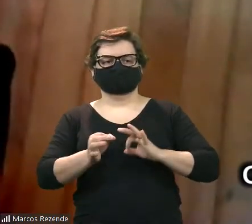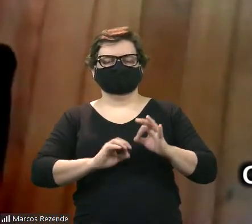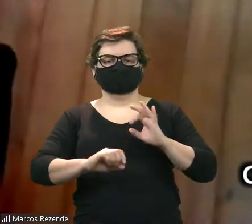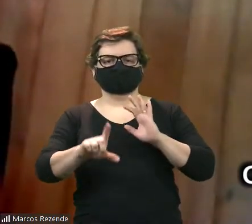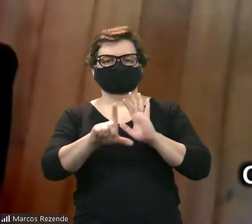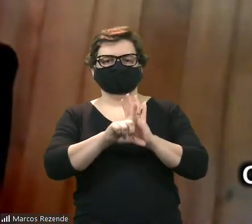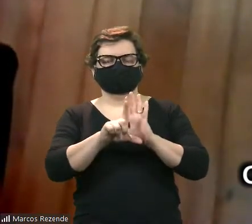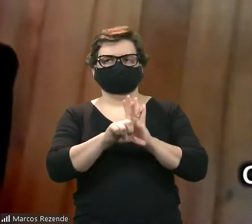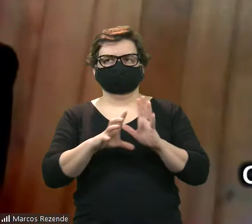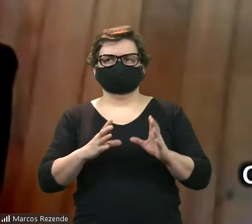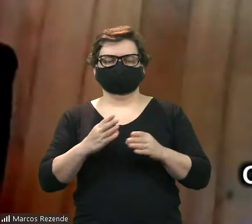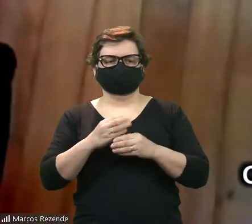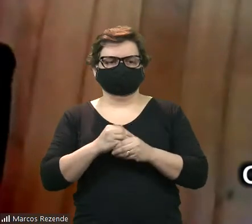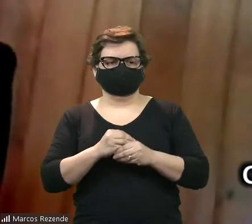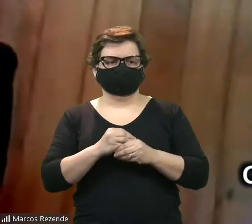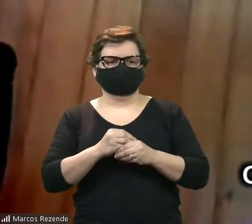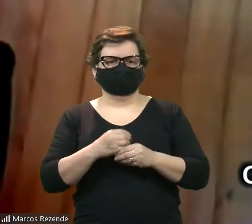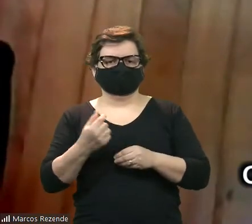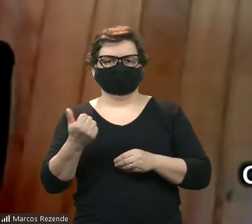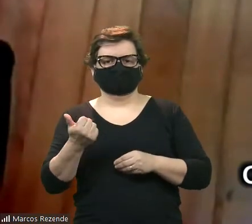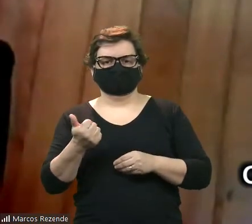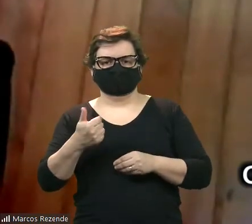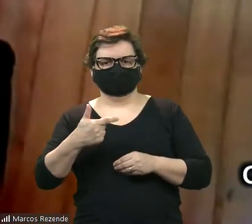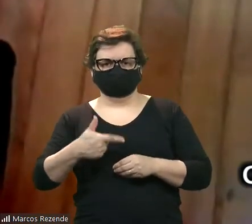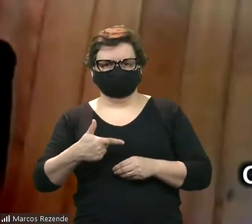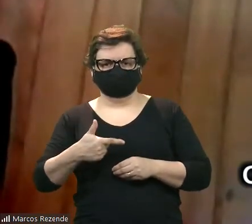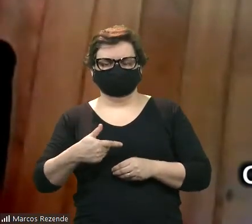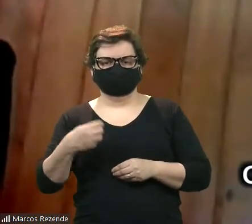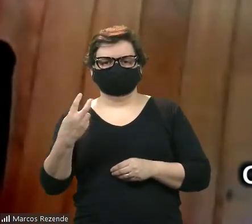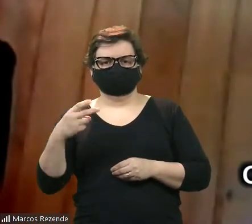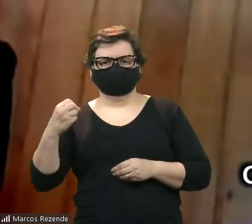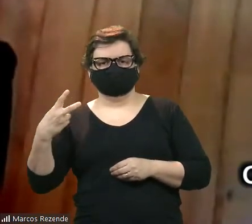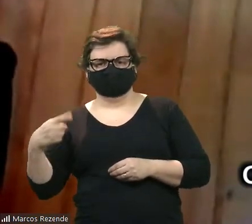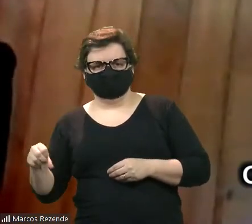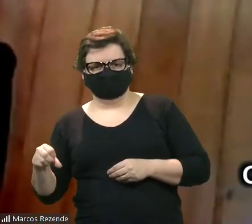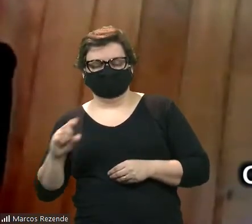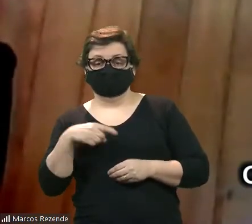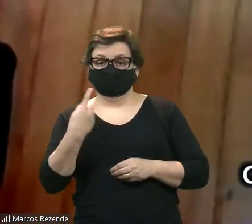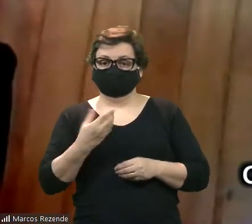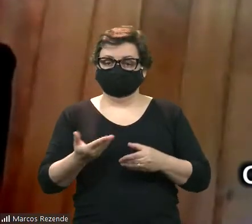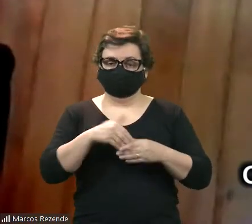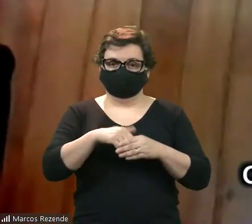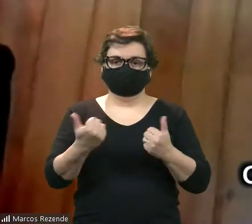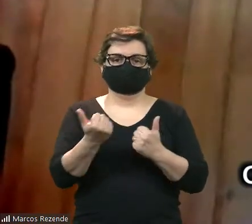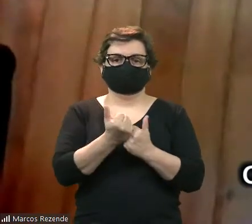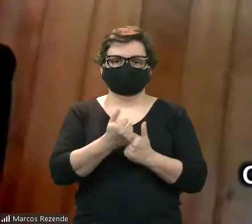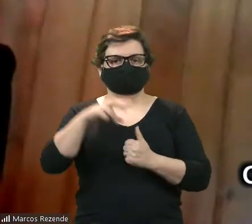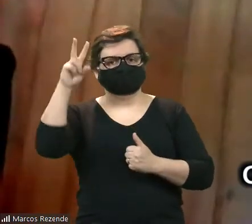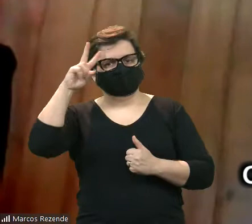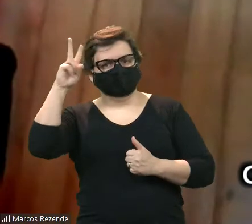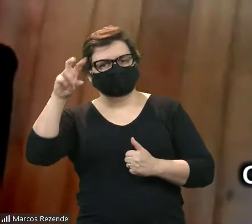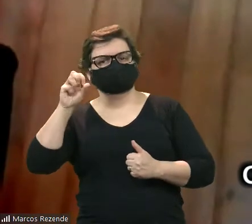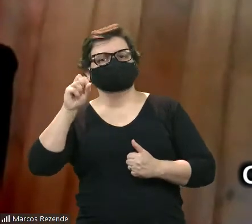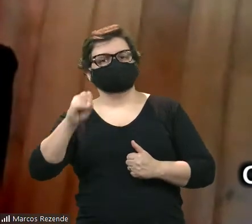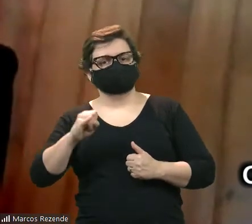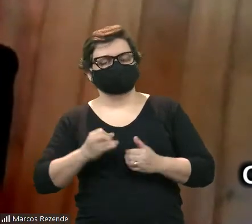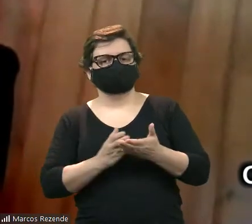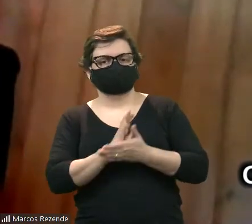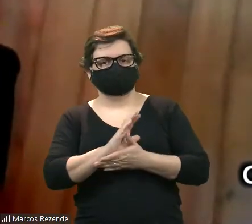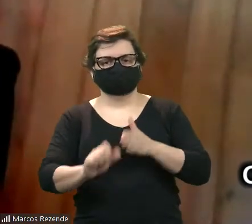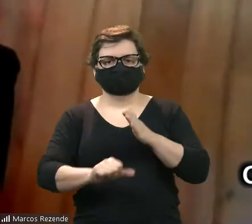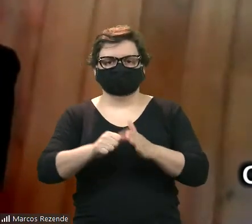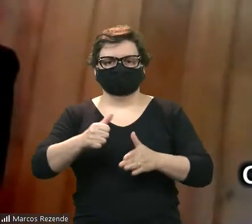2019, lembrando que nós estaremos votando o substitutivo e lembrando ainda que, se aprovado em primeira